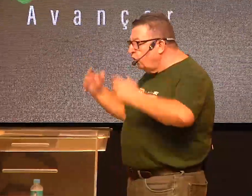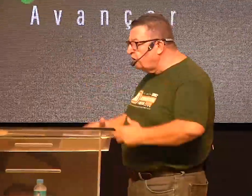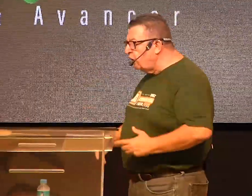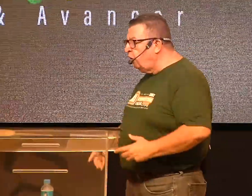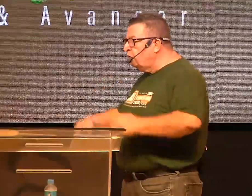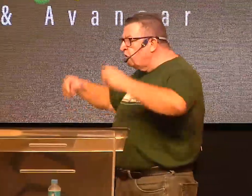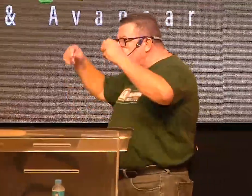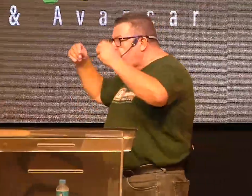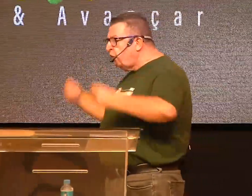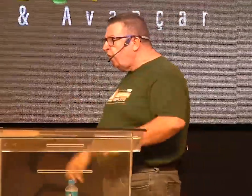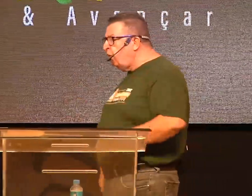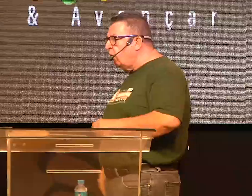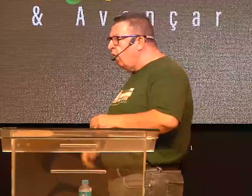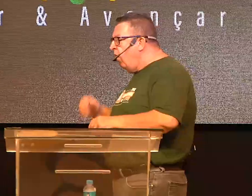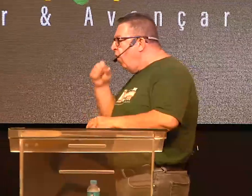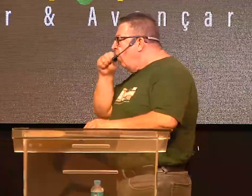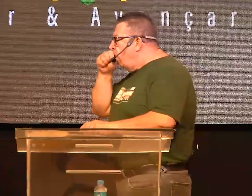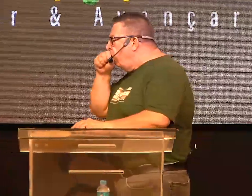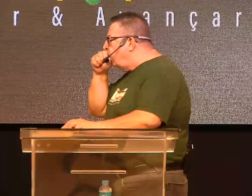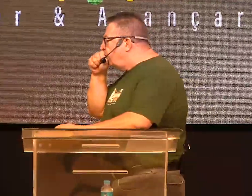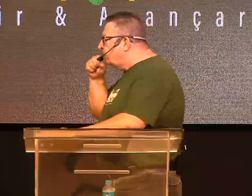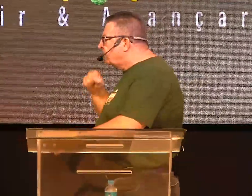Quanta luta, quanto desafio.